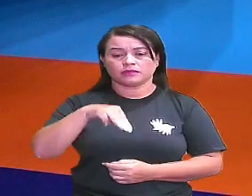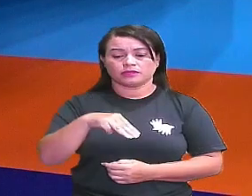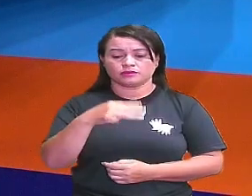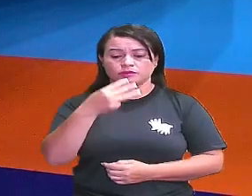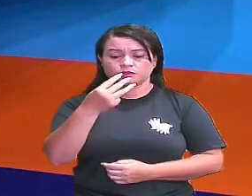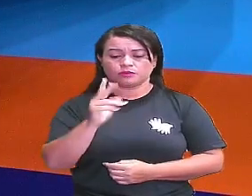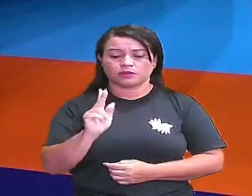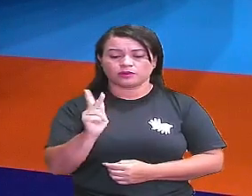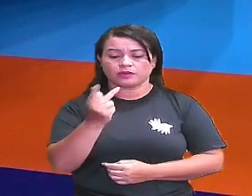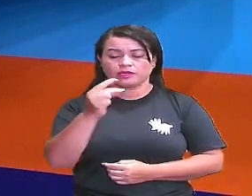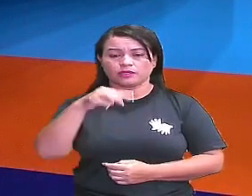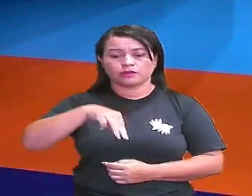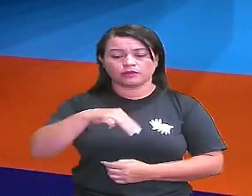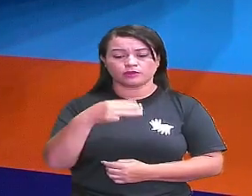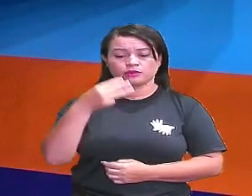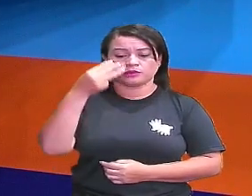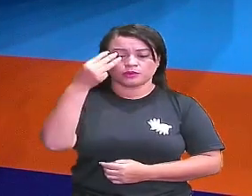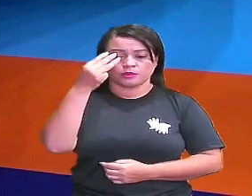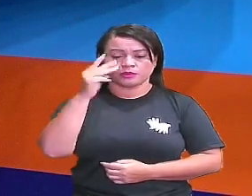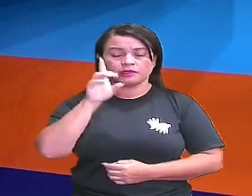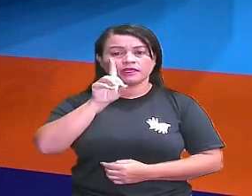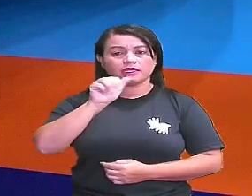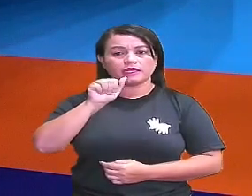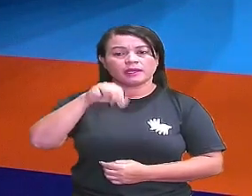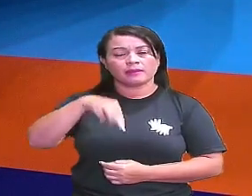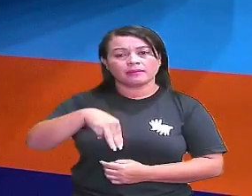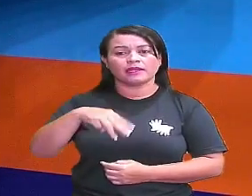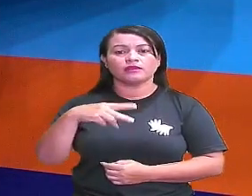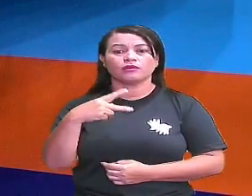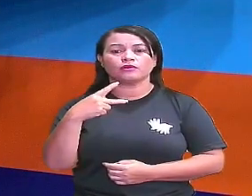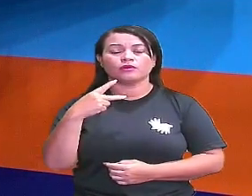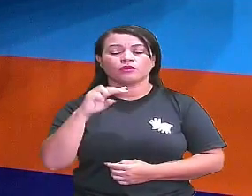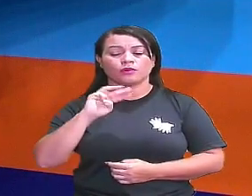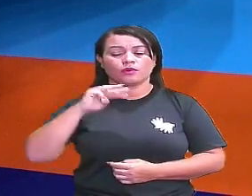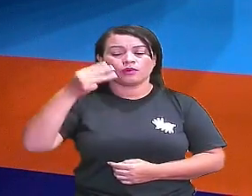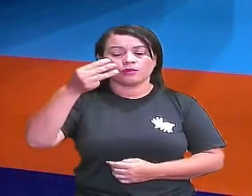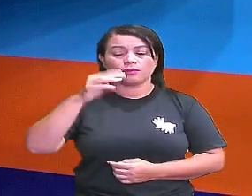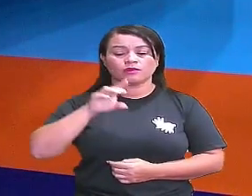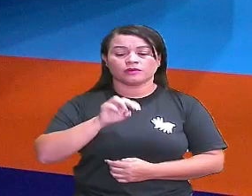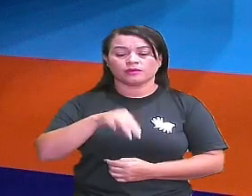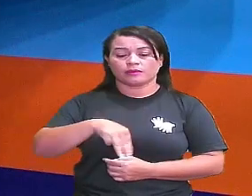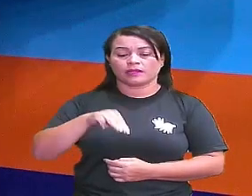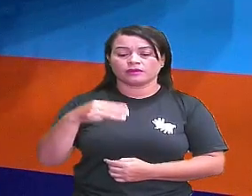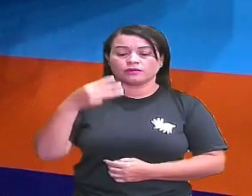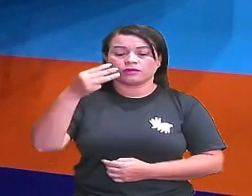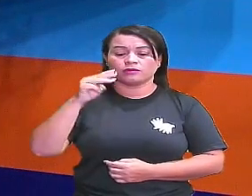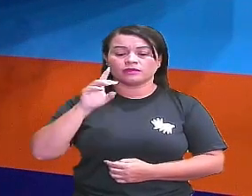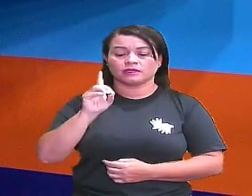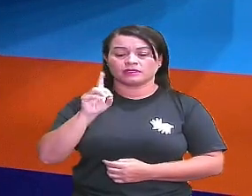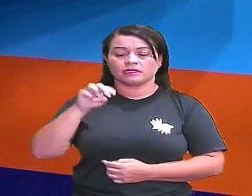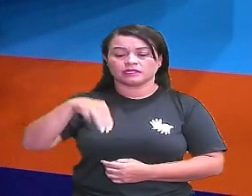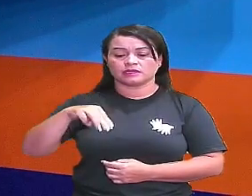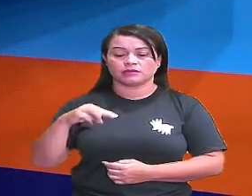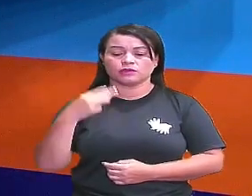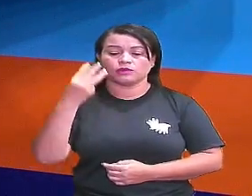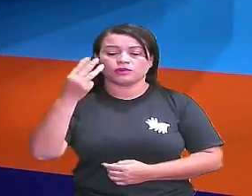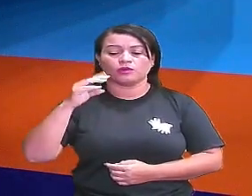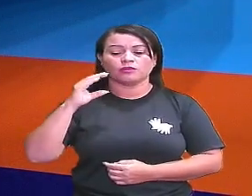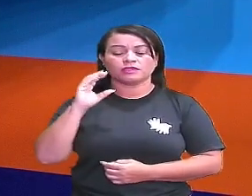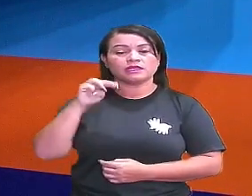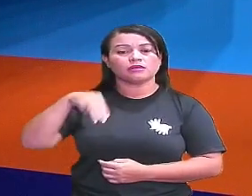cúbico, hectômetro cúbico, decâmetro cúbico, decímetro cúbico, centímetro cúbico